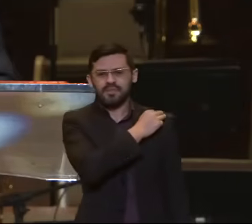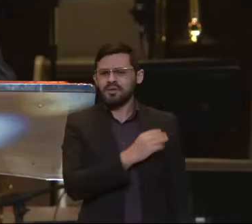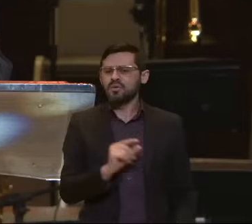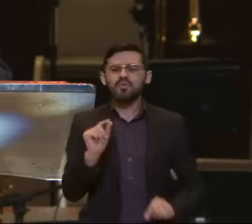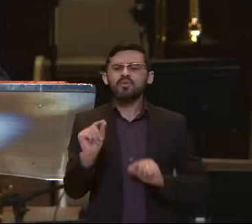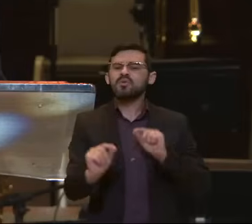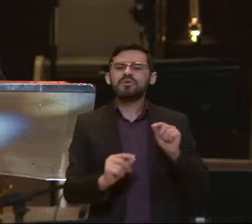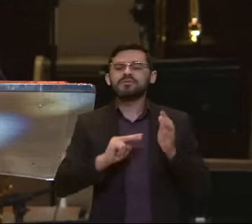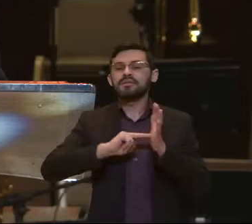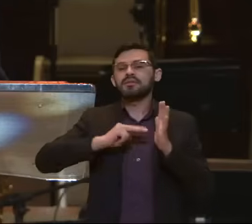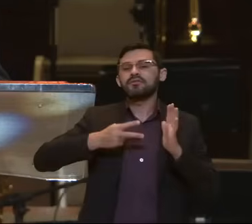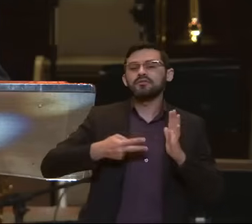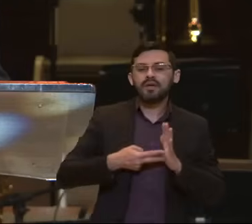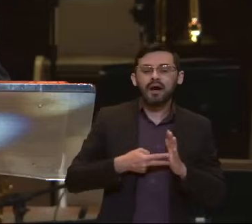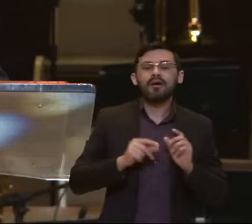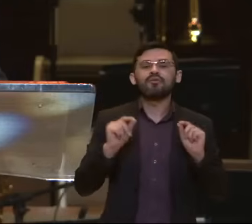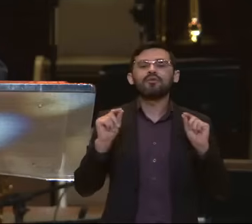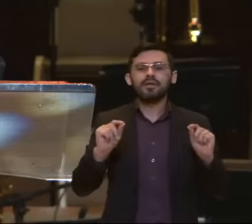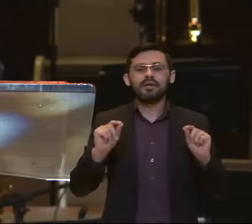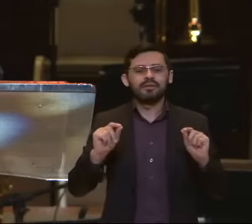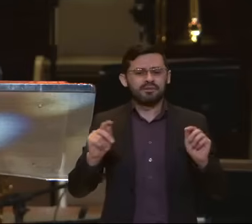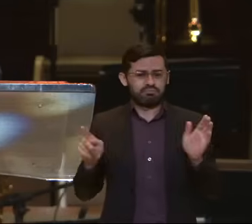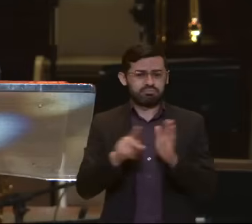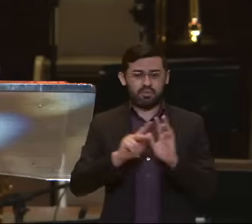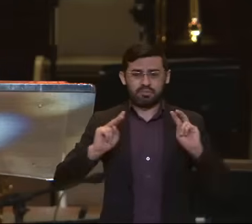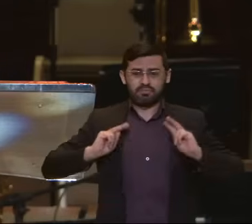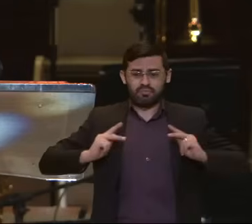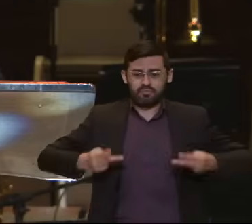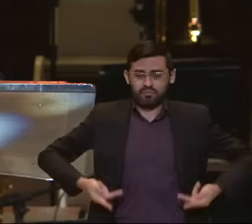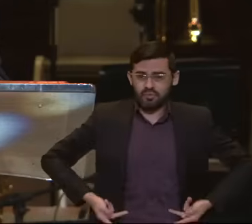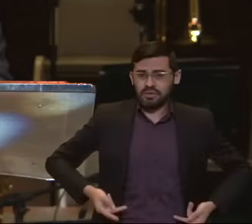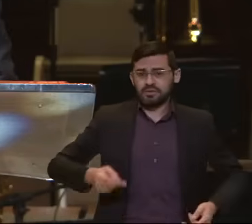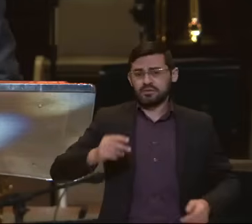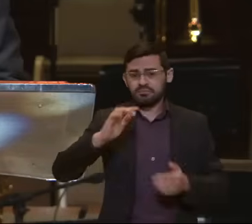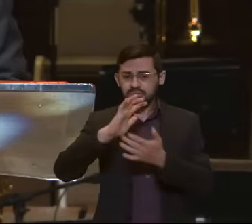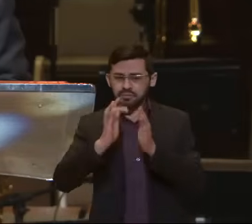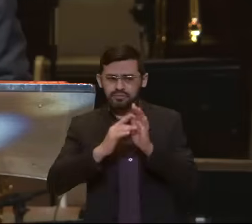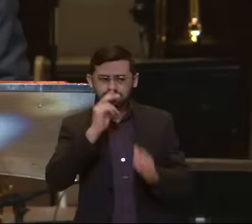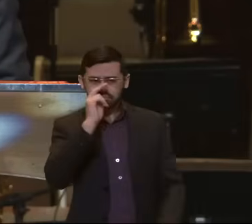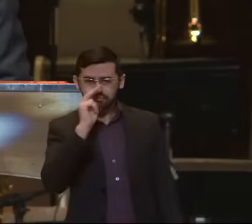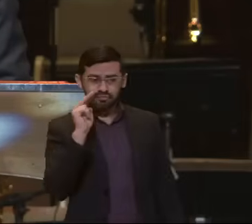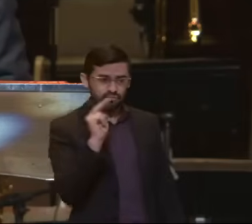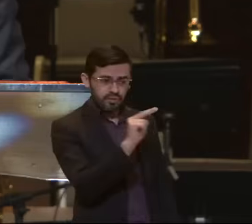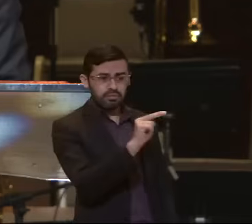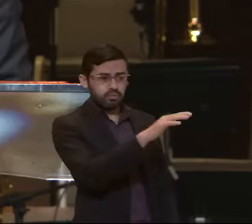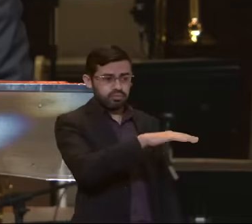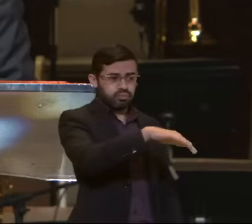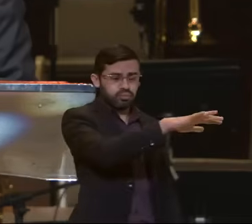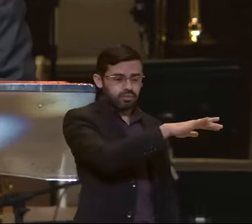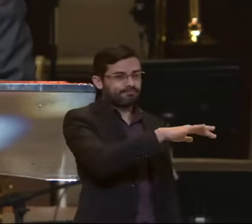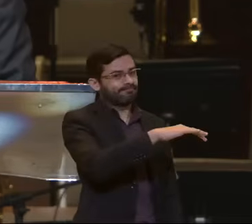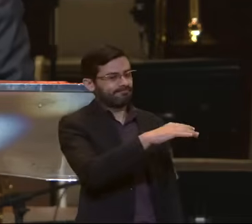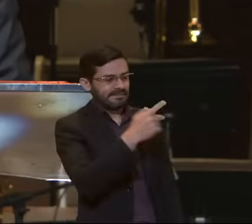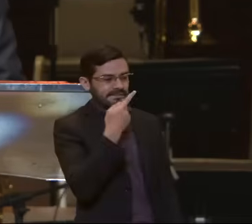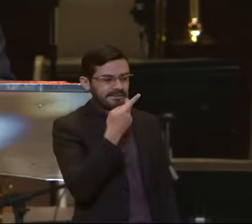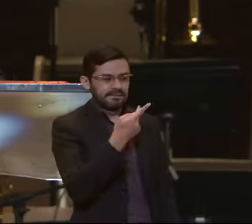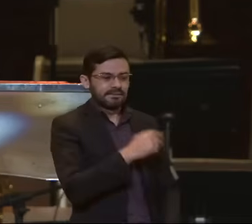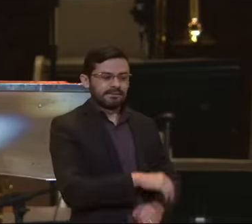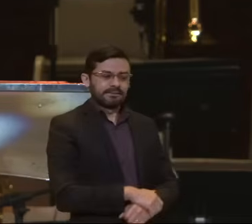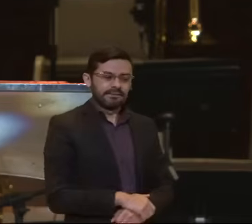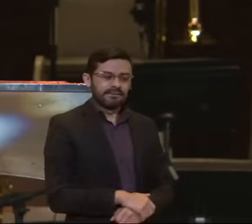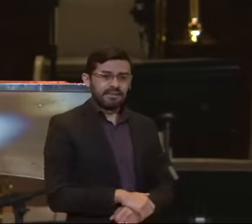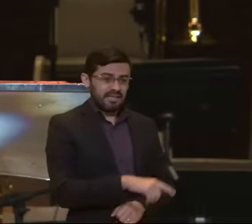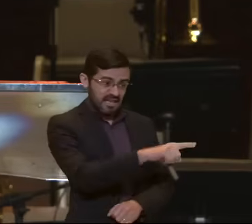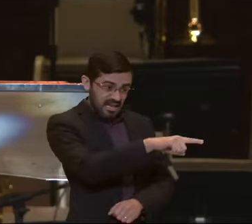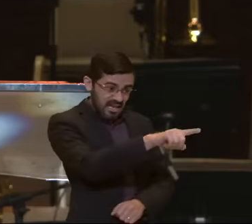que representava essa natureza humana que Jesus viu e que o fez dizer: olha,